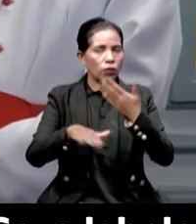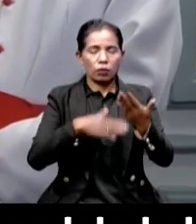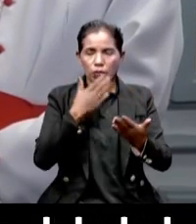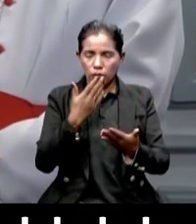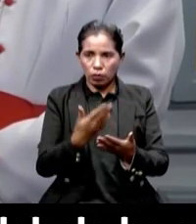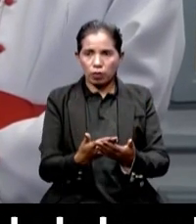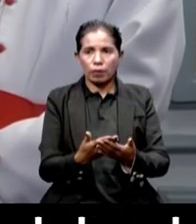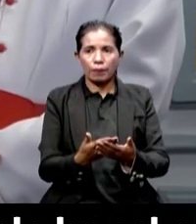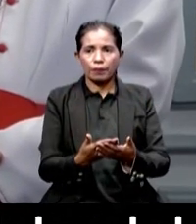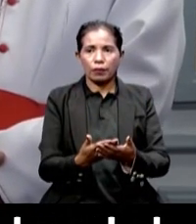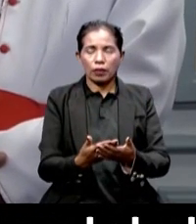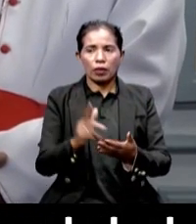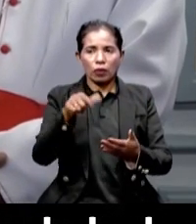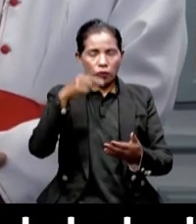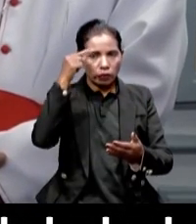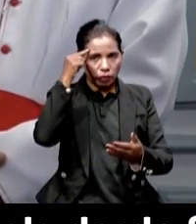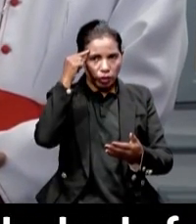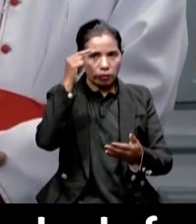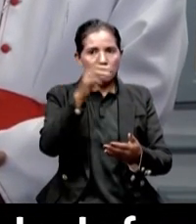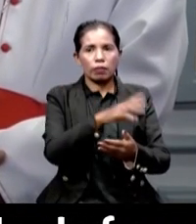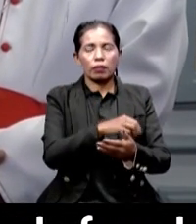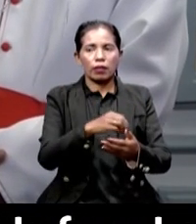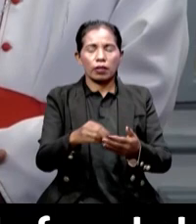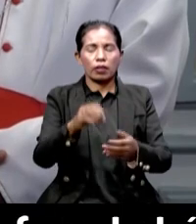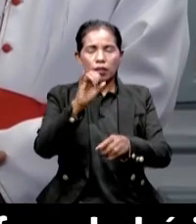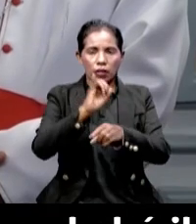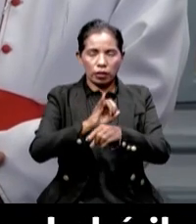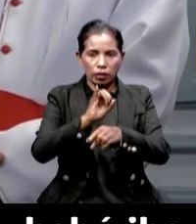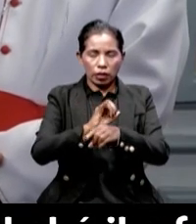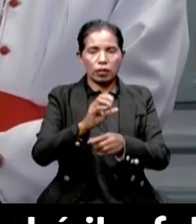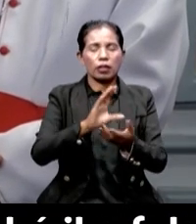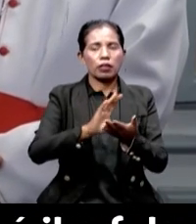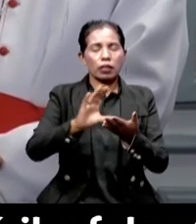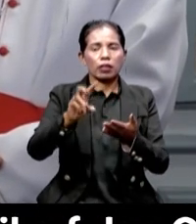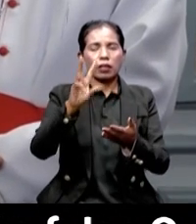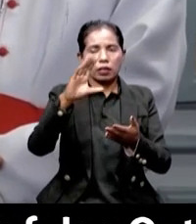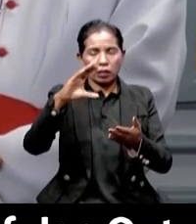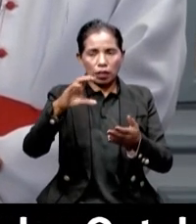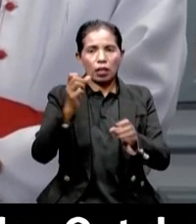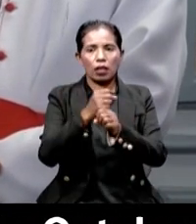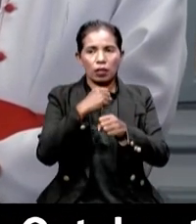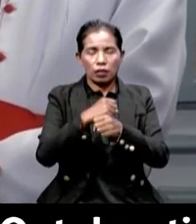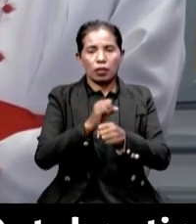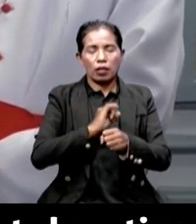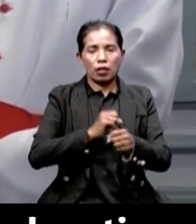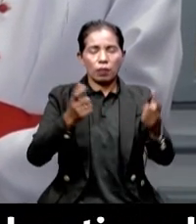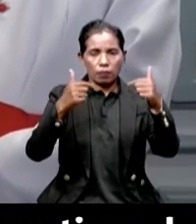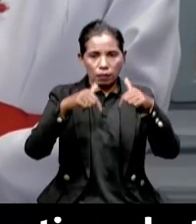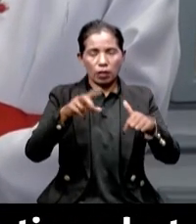Neve, governo, Macreda, Santa Sé, Alo, é uma maior